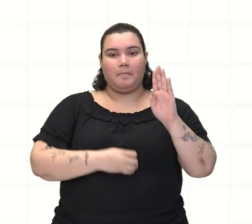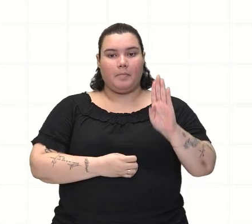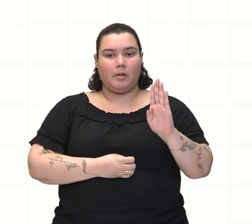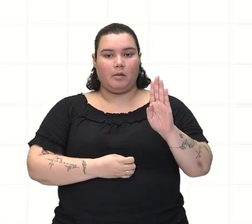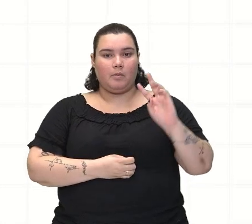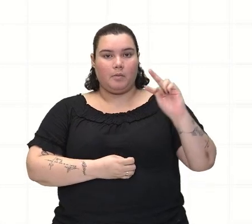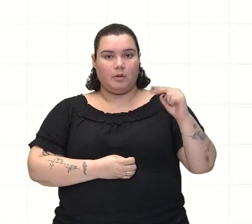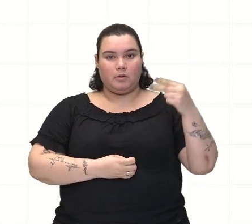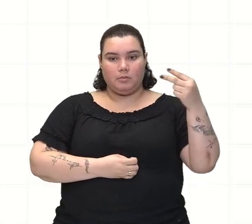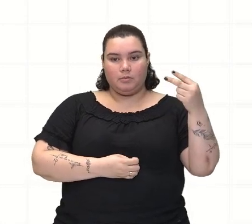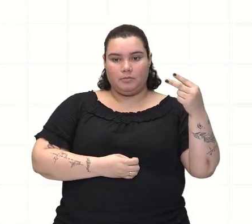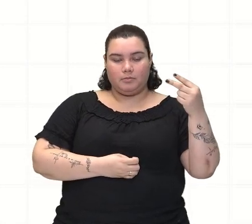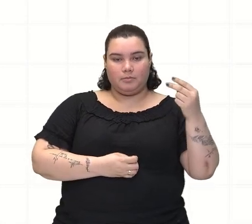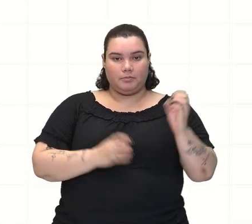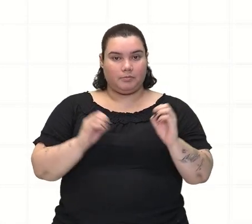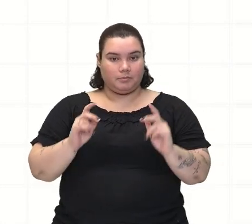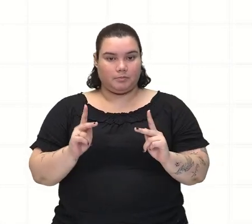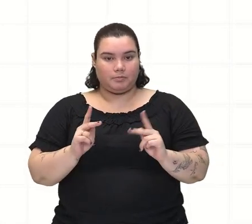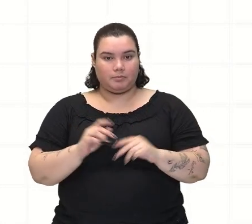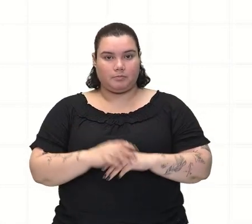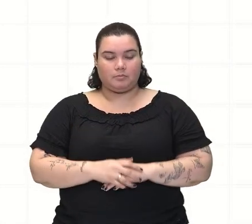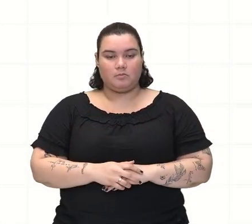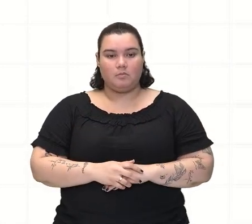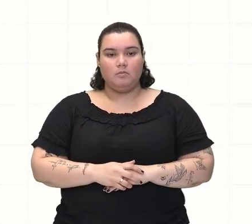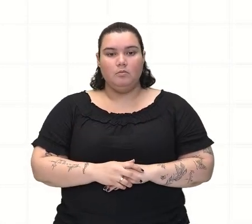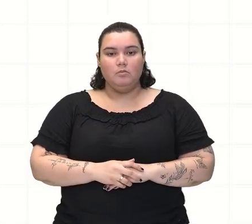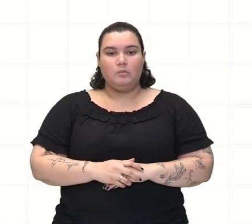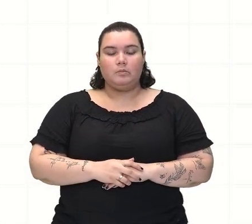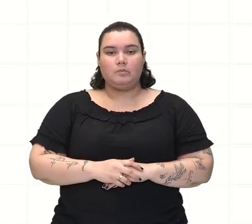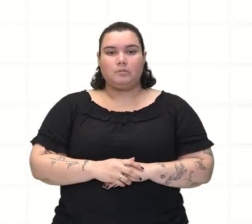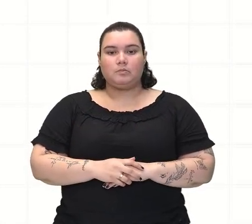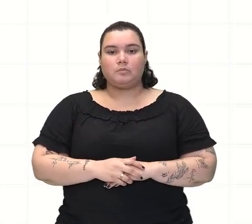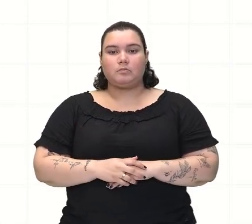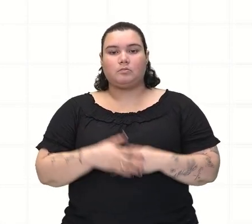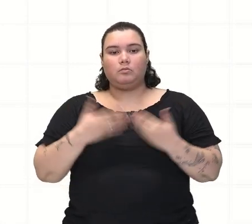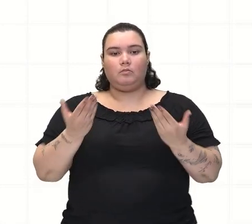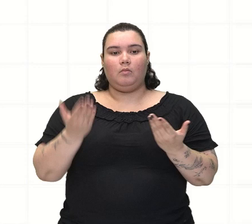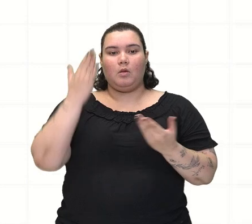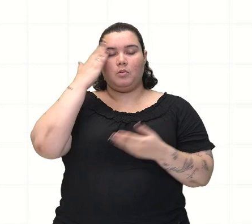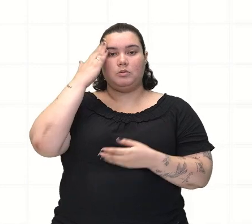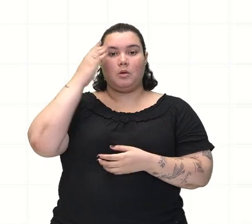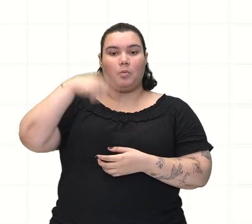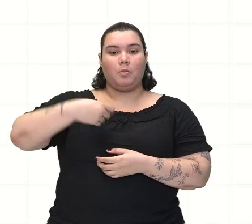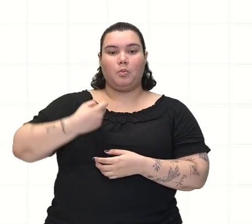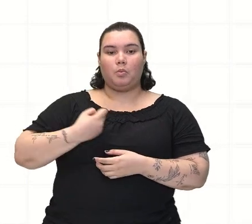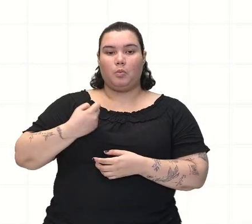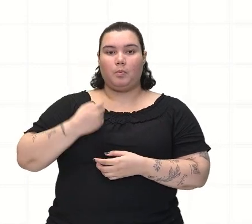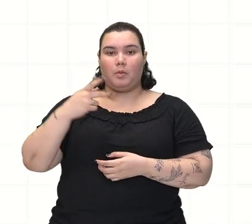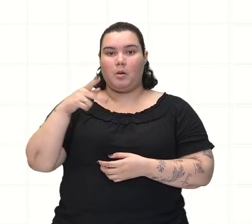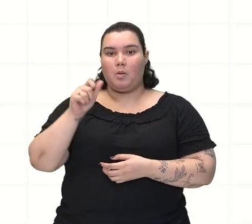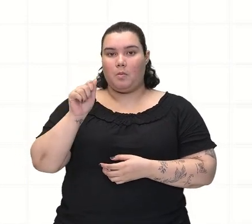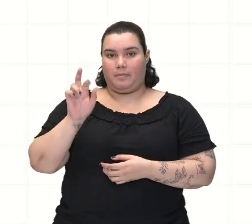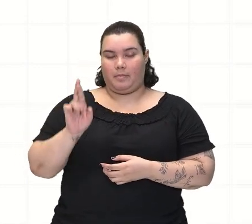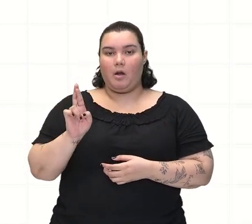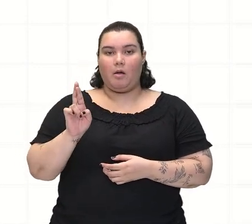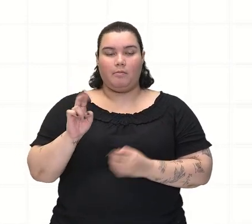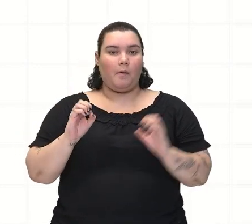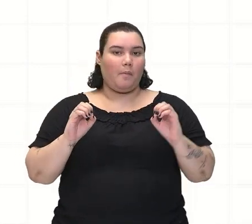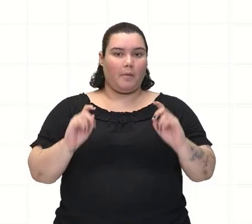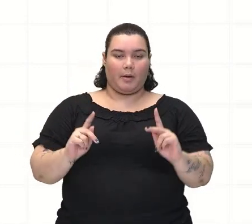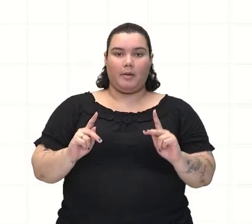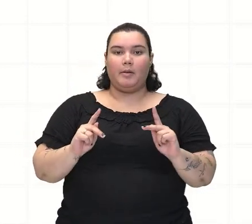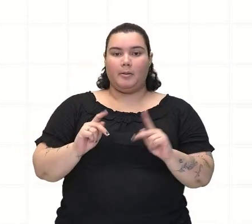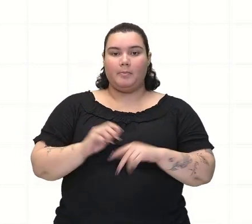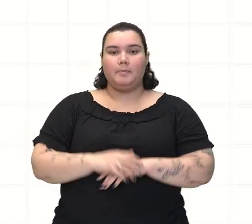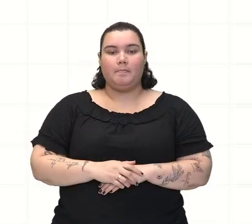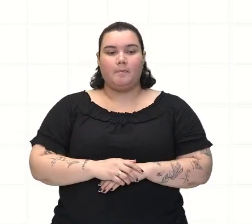b. Ok? Então, ó, já observei aqui, eu sei que ele é um número par. Beleza. Eu olho